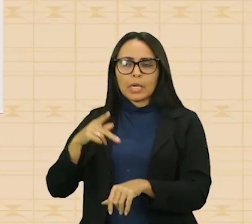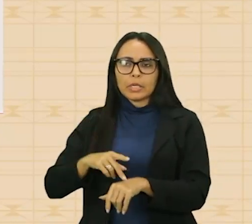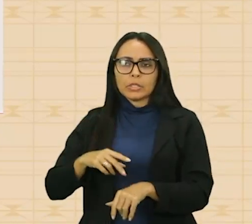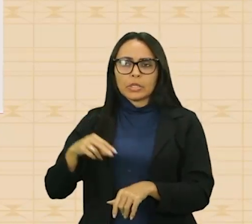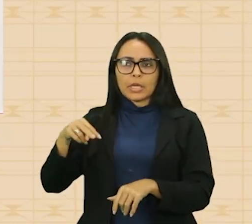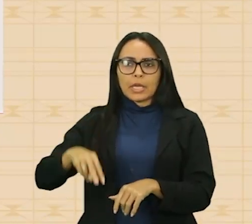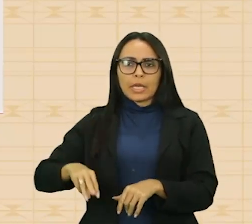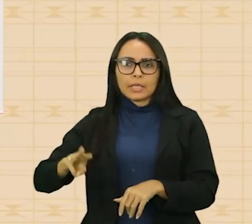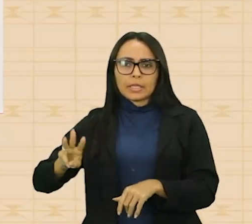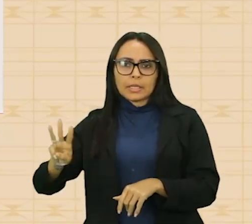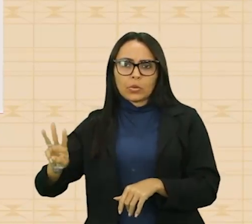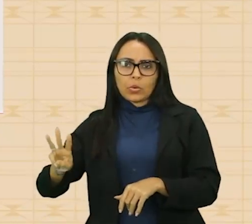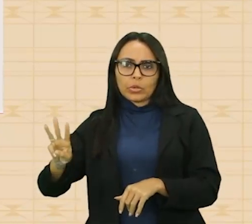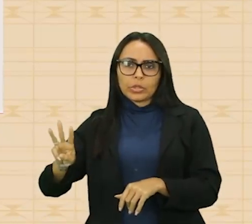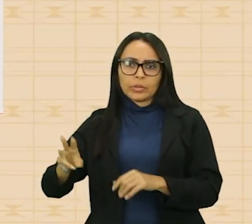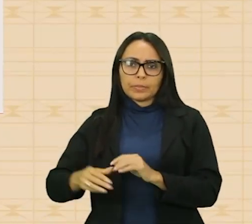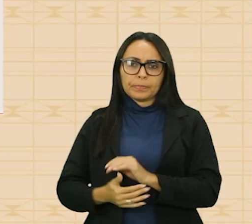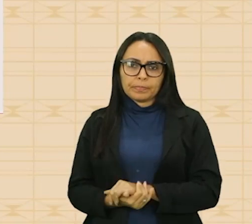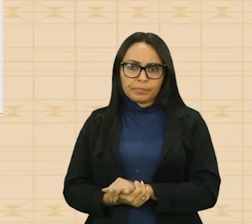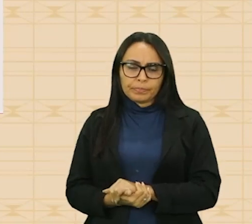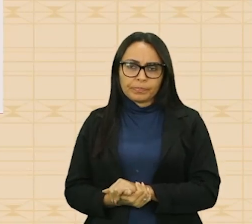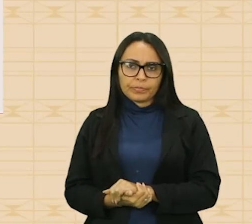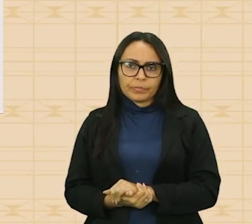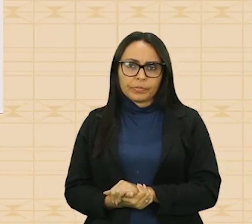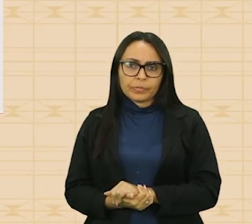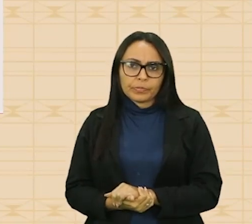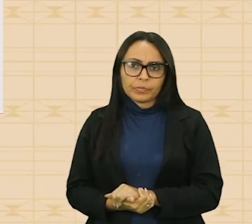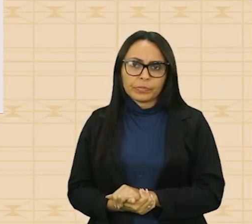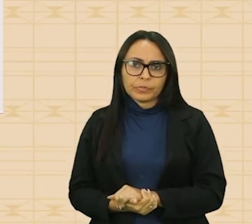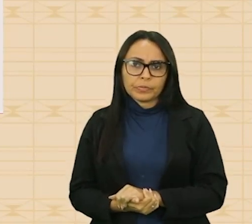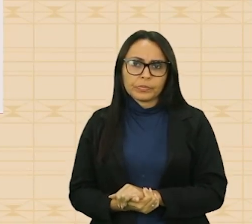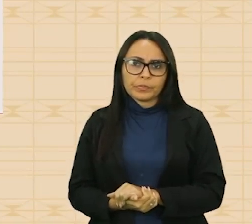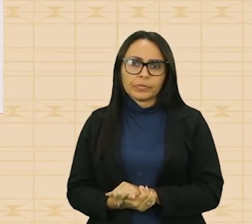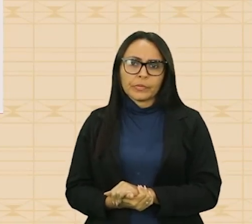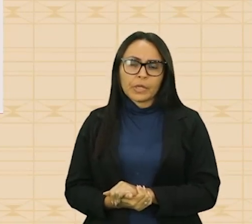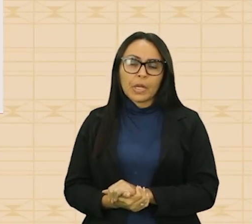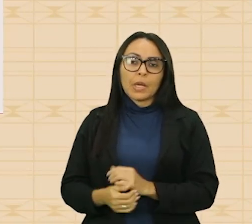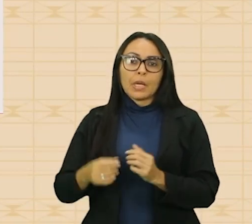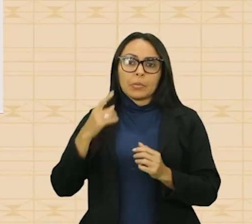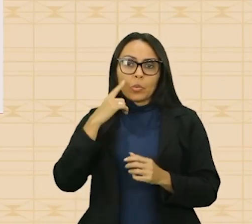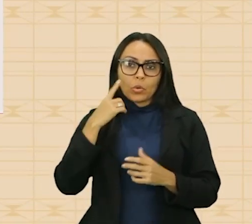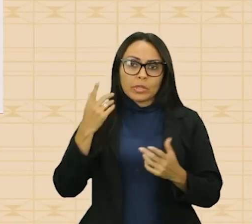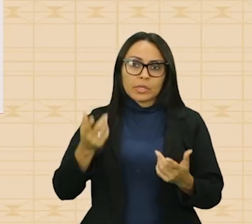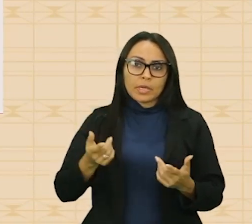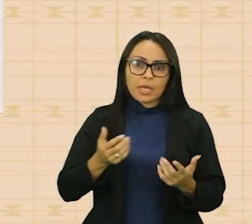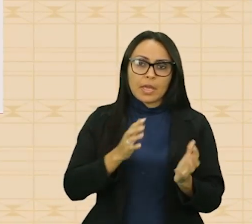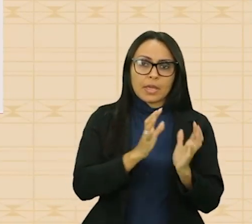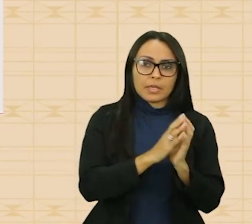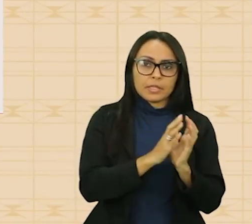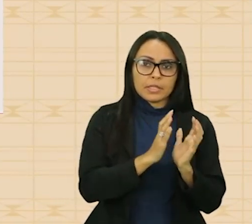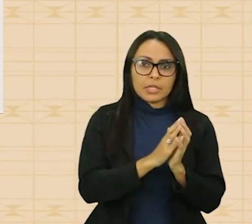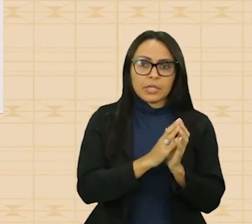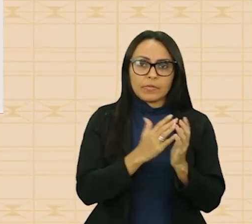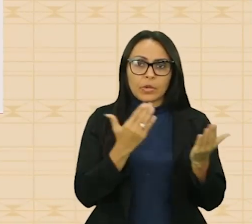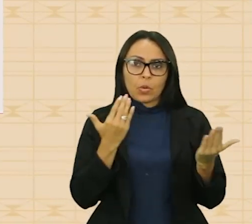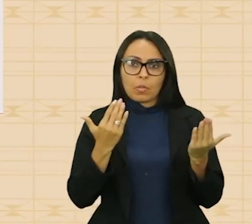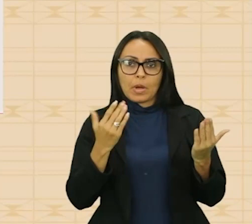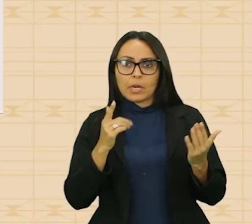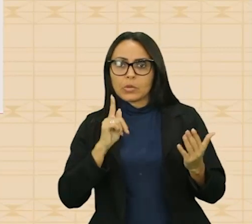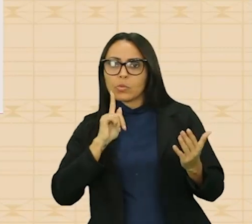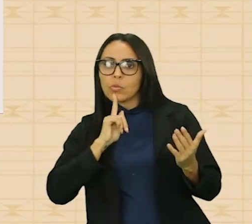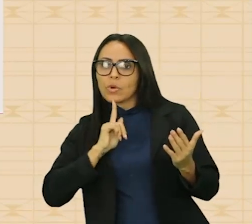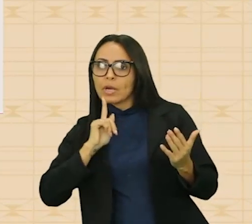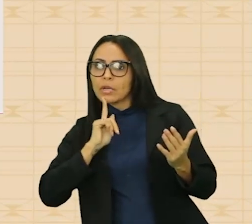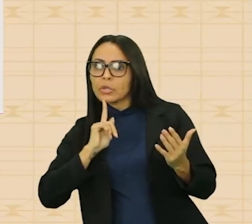ter explicações. Porque Recife tem um clima diferente de Garanhuns, a minha linda Garanhuns. Se tiver alguém de Garanhuns aí